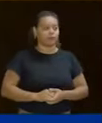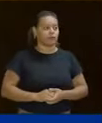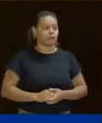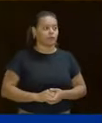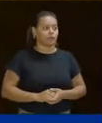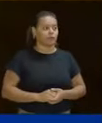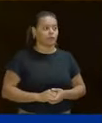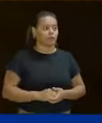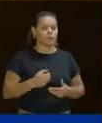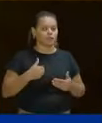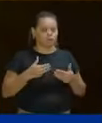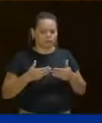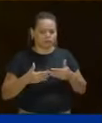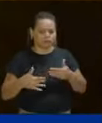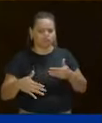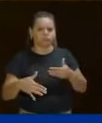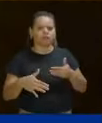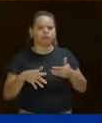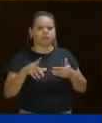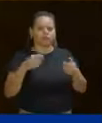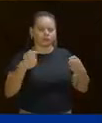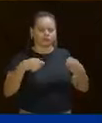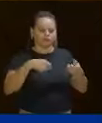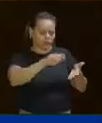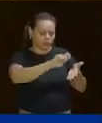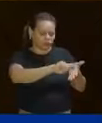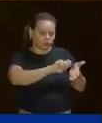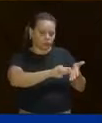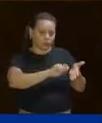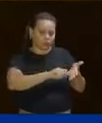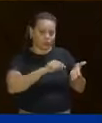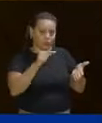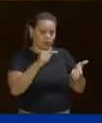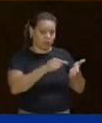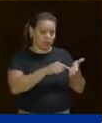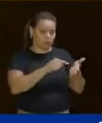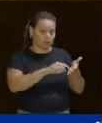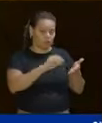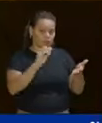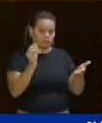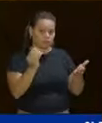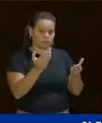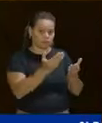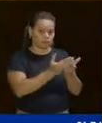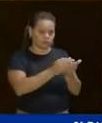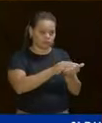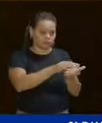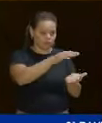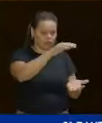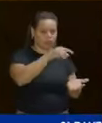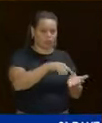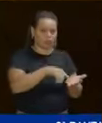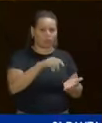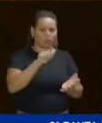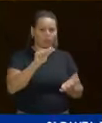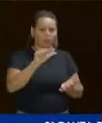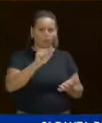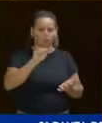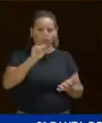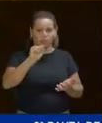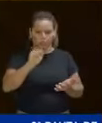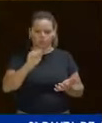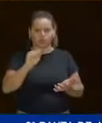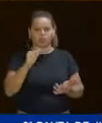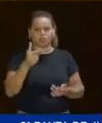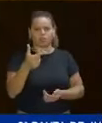zona eleitoral para fazer a anotação. E lá foi anotado como ASE 264, como